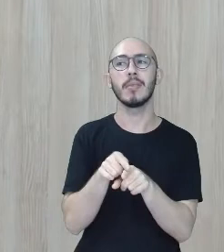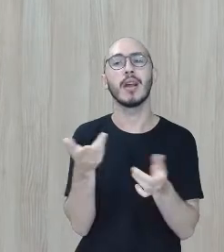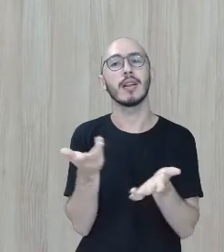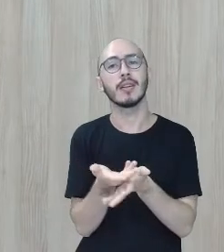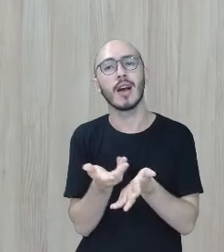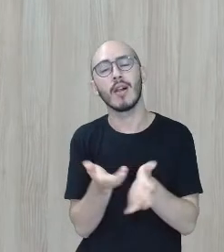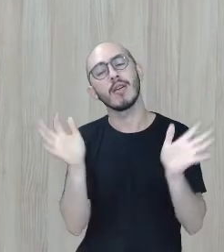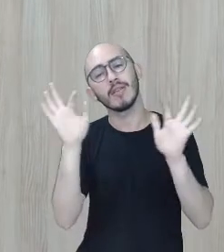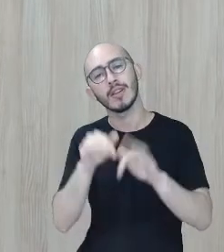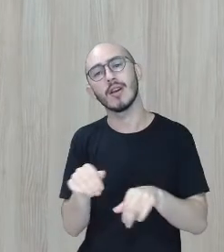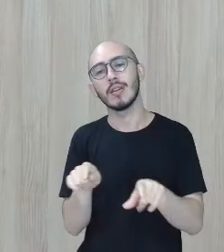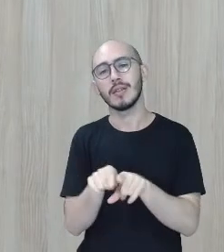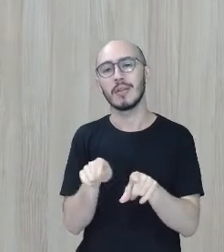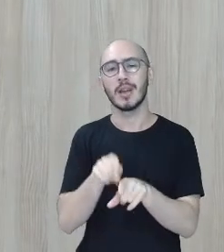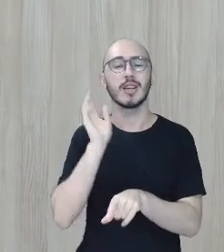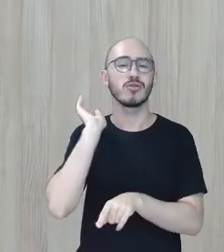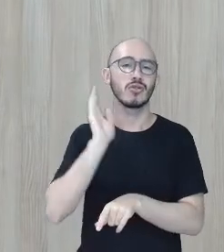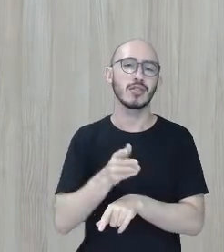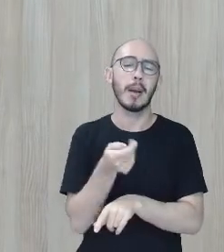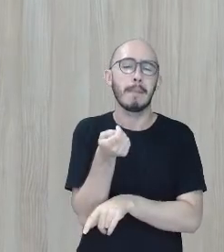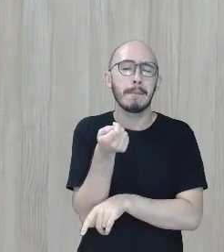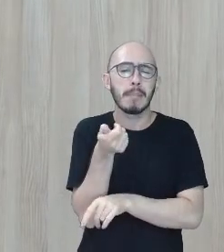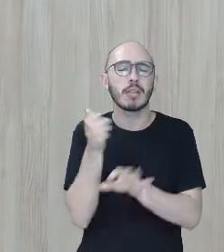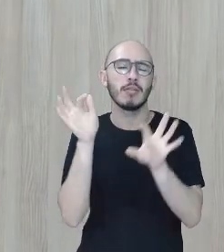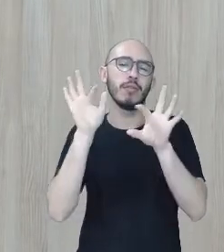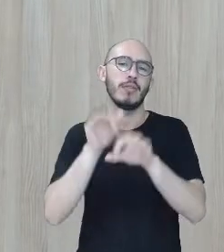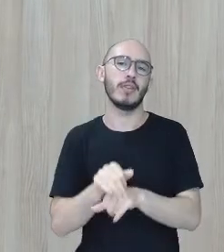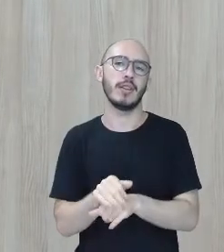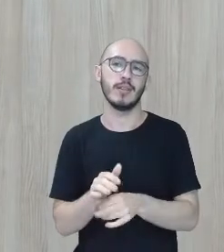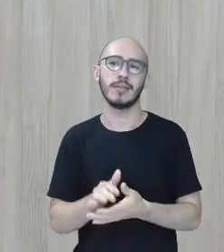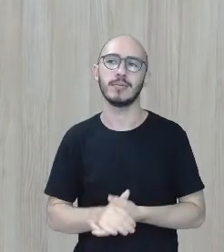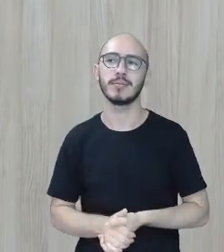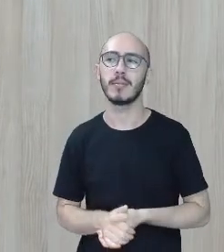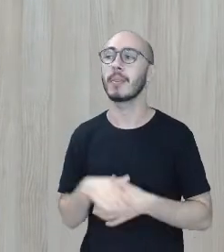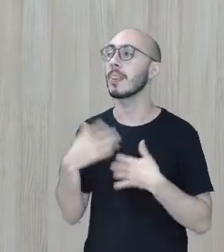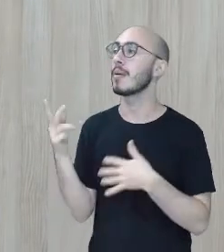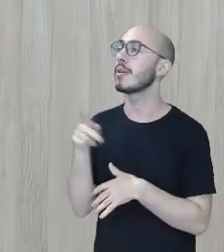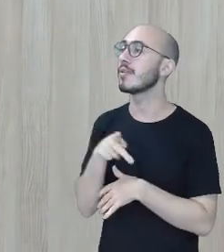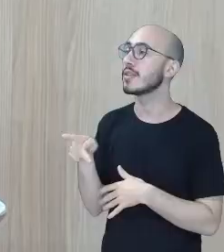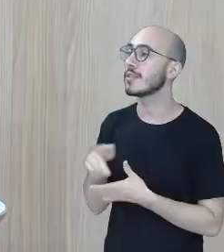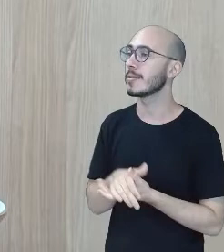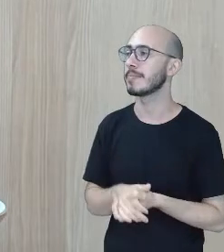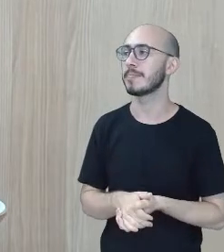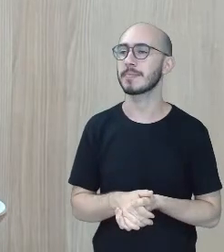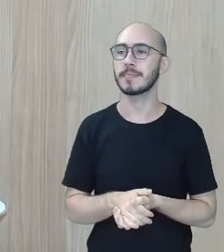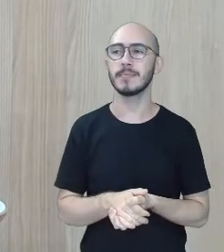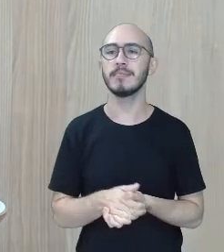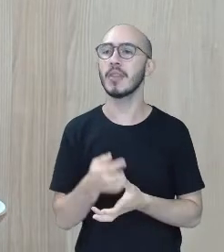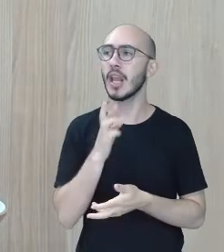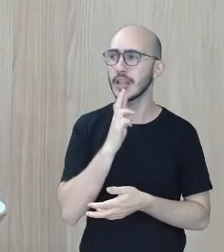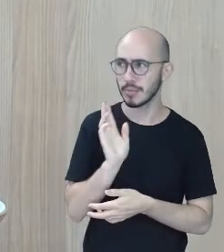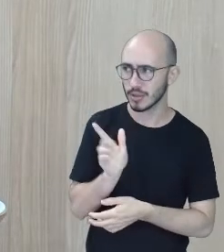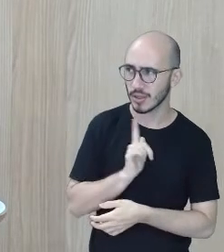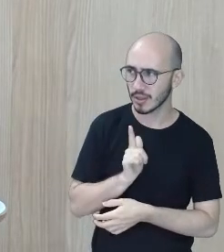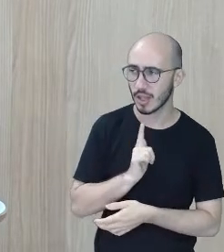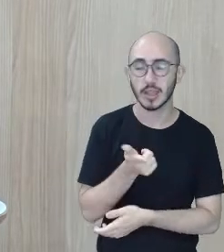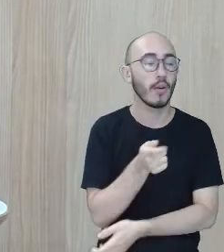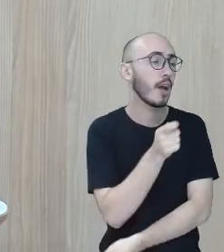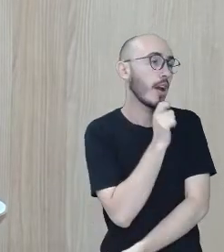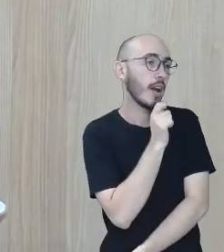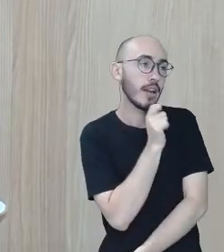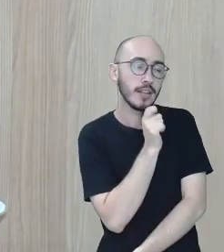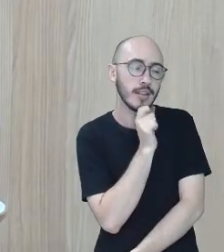se despedir, que nossa aula também já está perto de acabar. E aí, professora, alguma resposta? Ainda não, Cláudia,